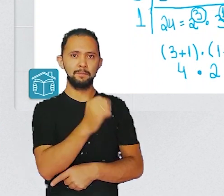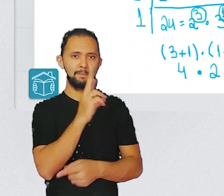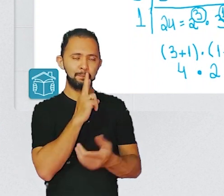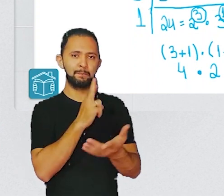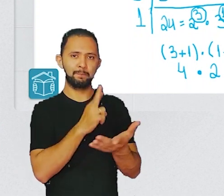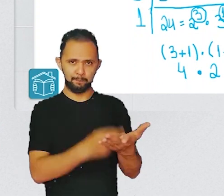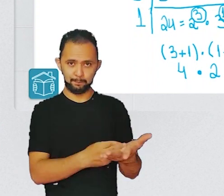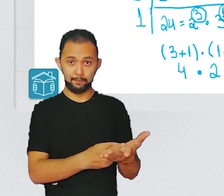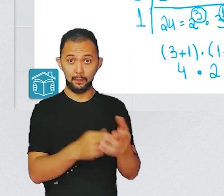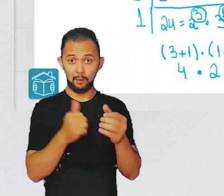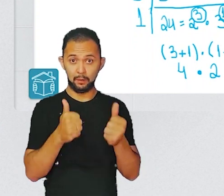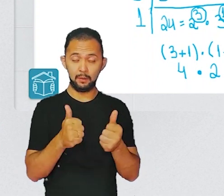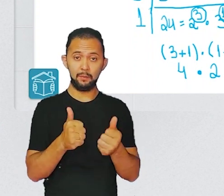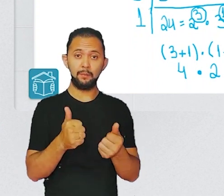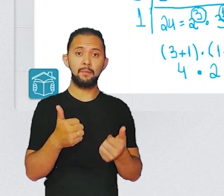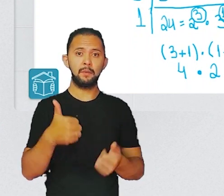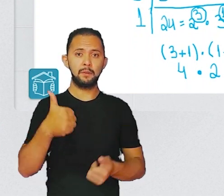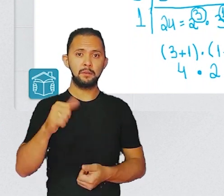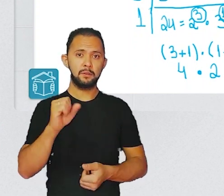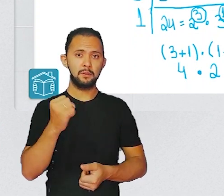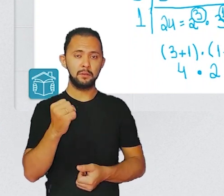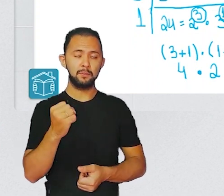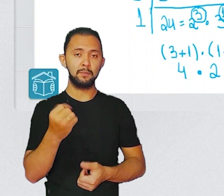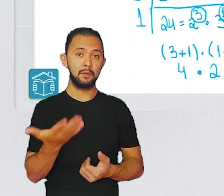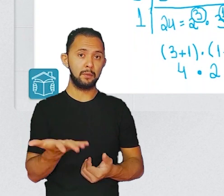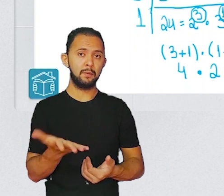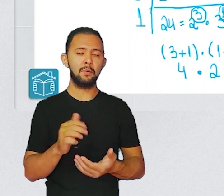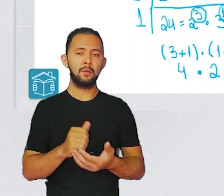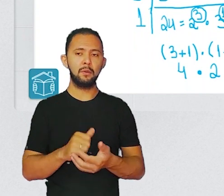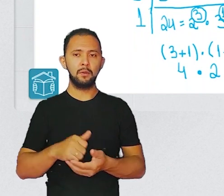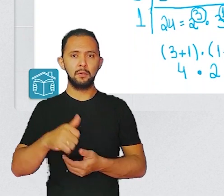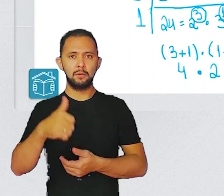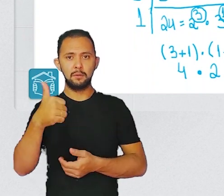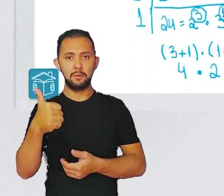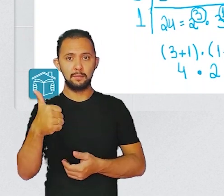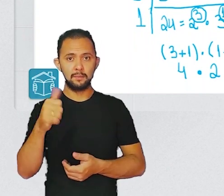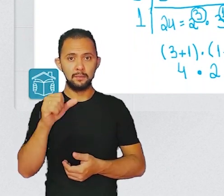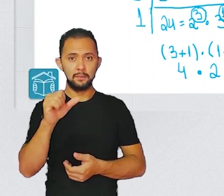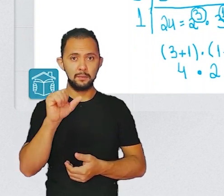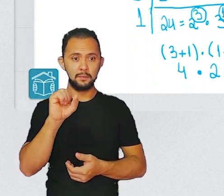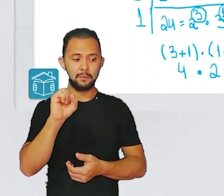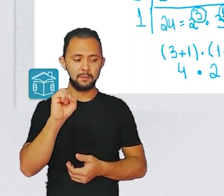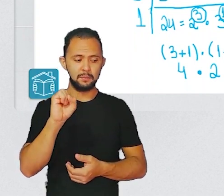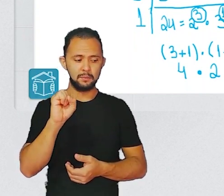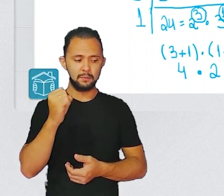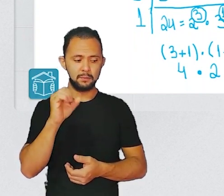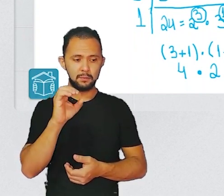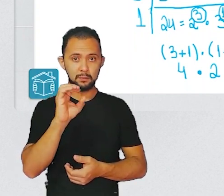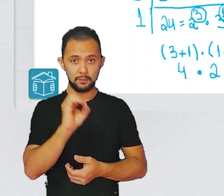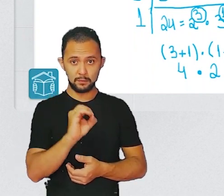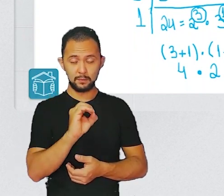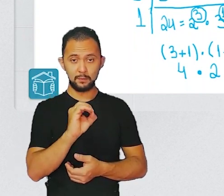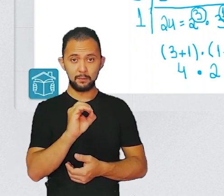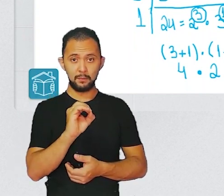18. Então, resposta, quantos divisores tem o 18? O divisores, aliás, o 118 não,